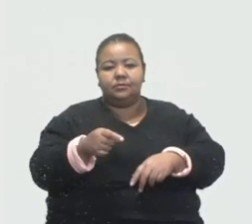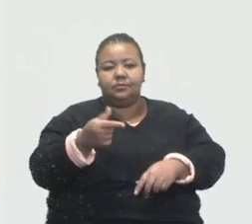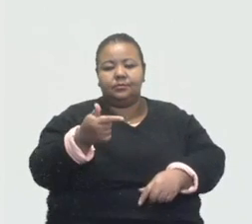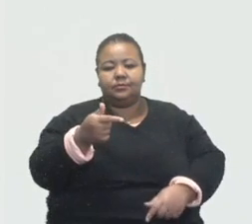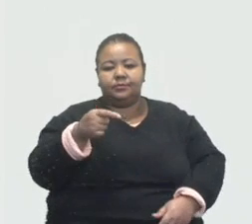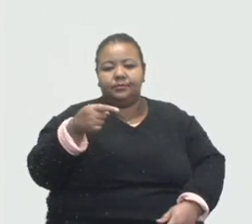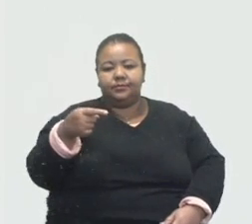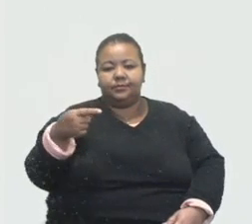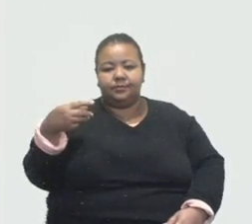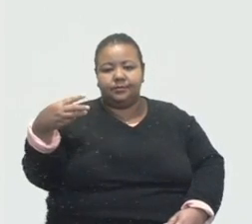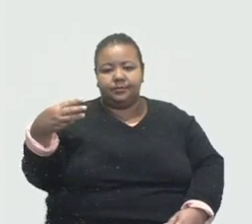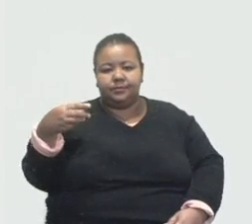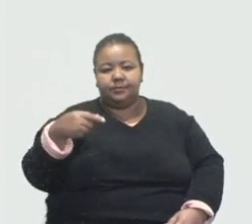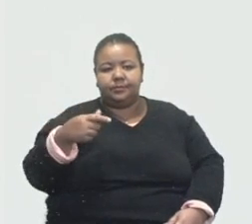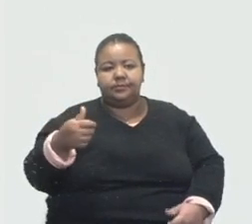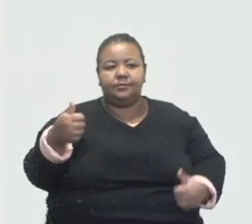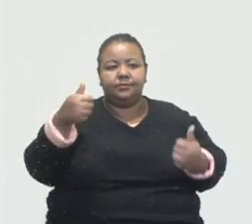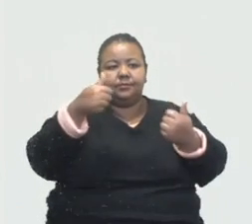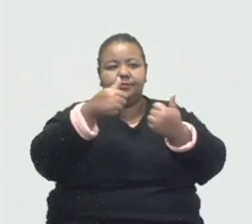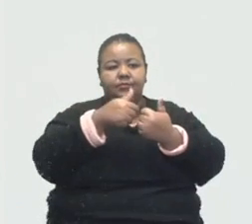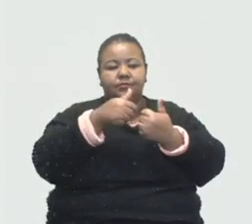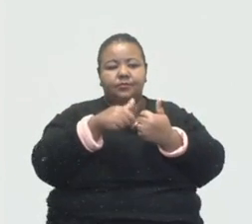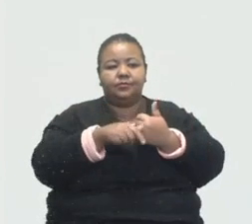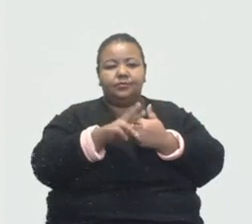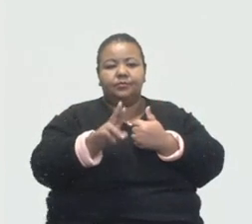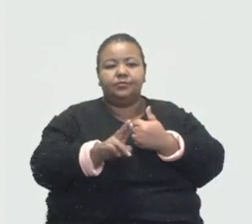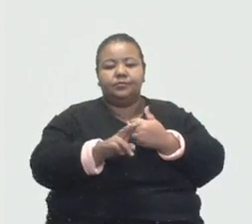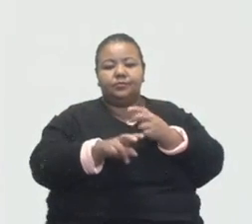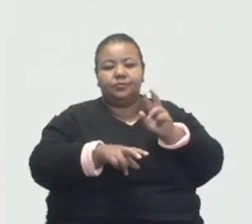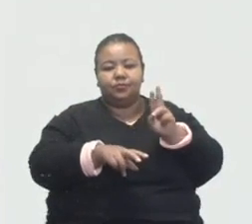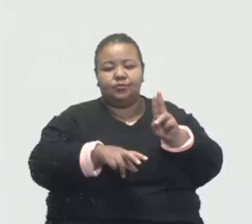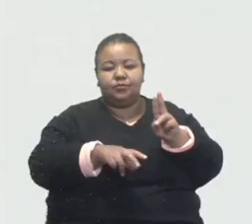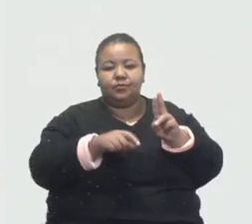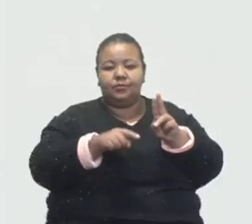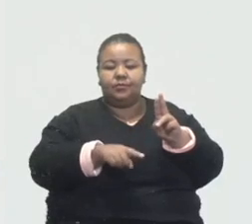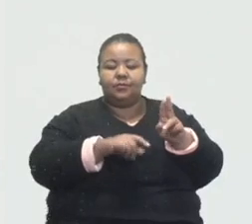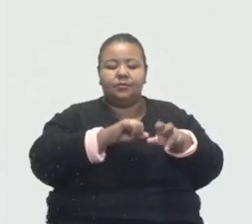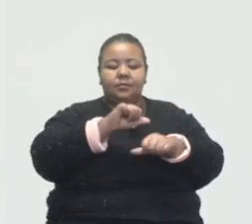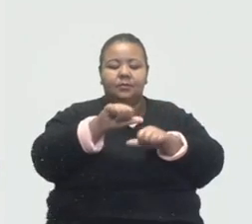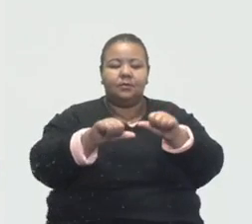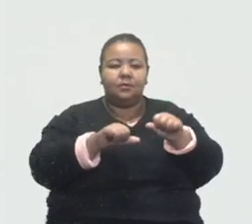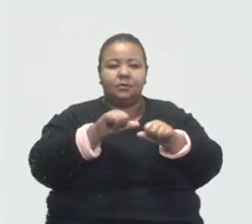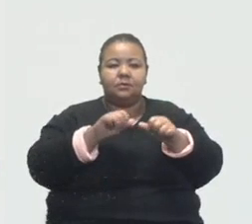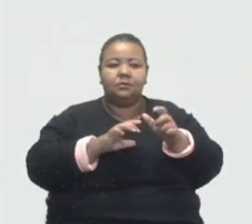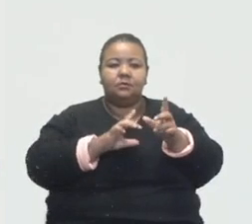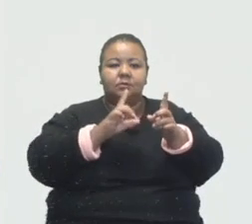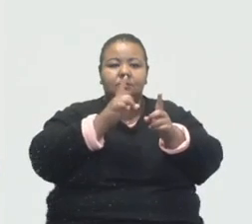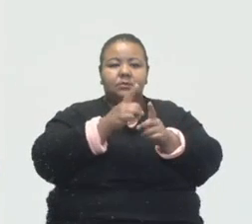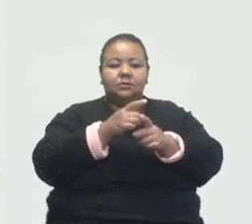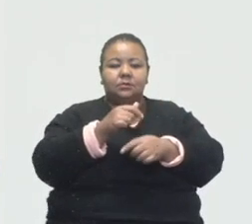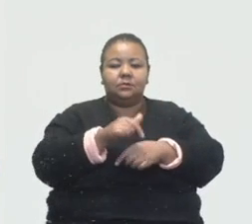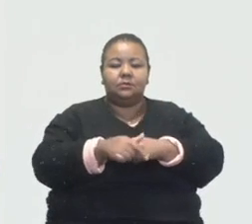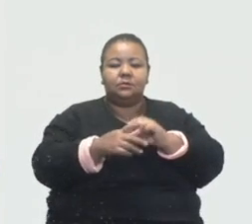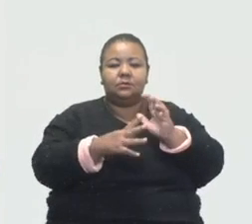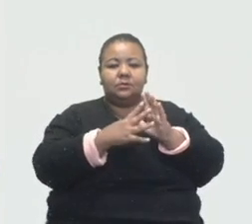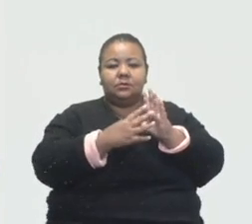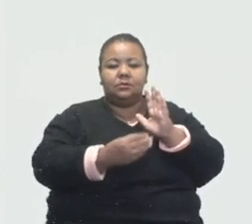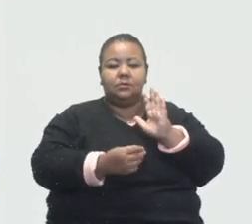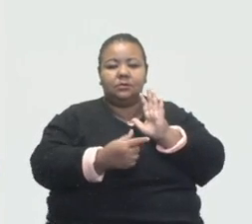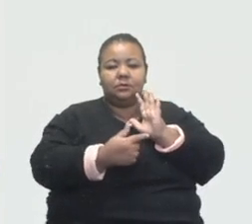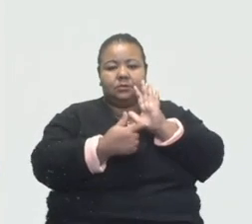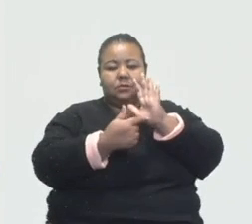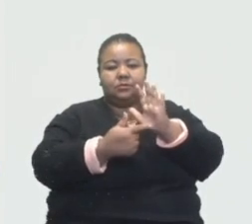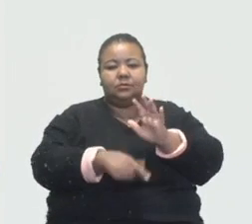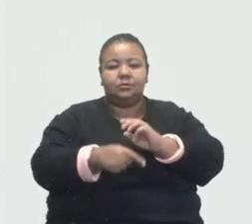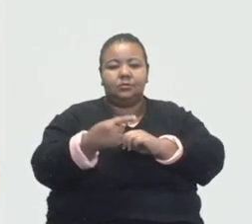e menos 3. Se substituirmos esse valor do u, lá na nossa transformação, nós vamos encontrar a imagem apresentada,